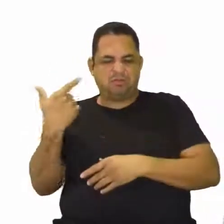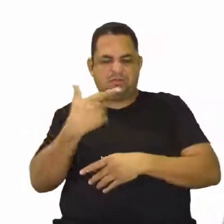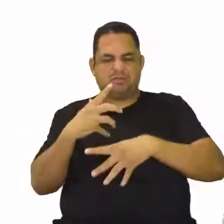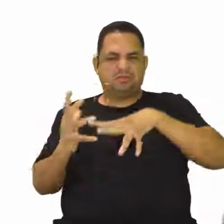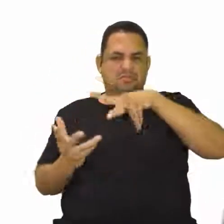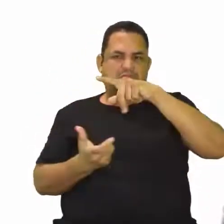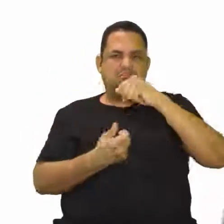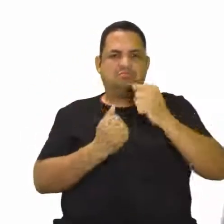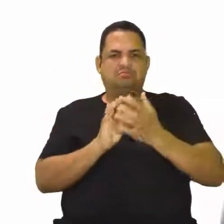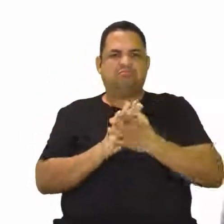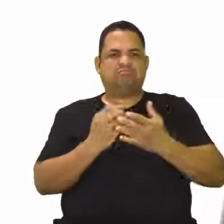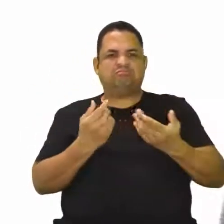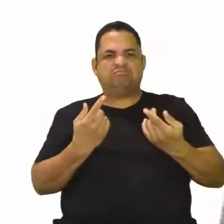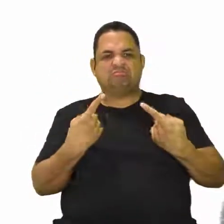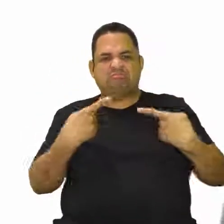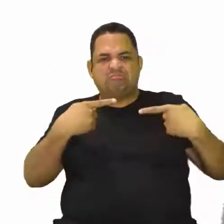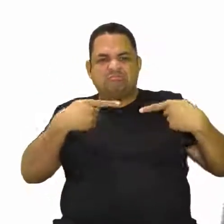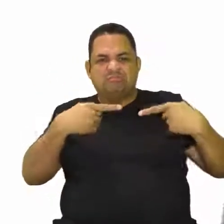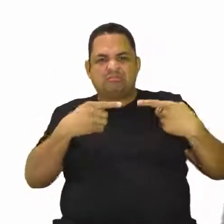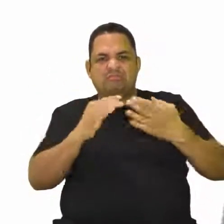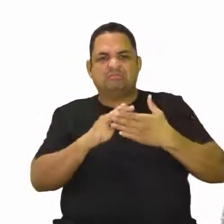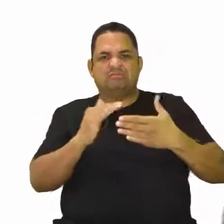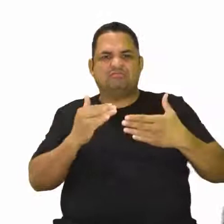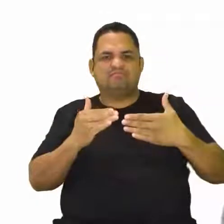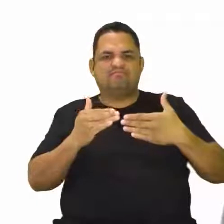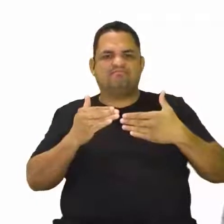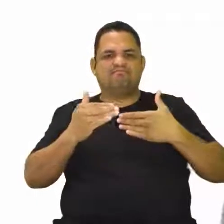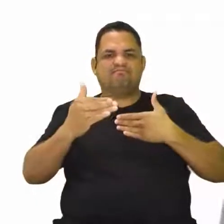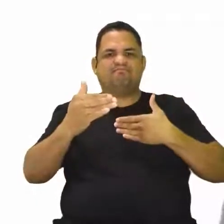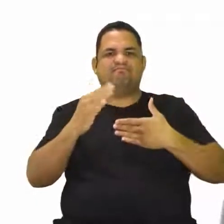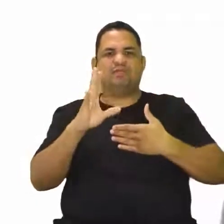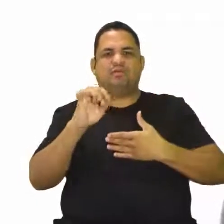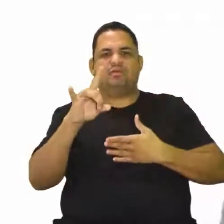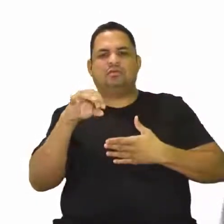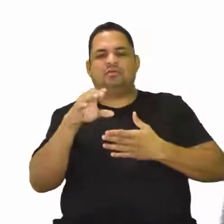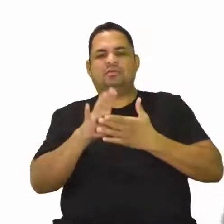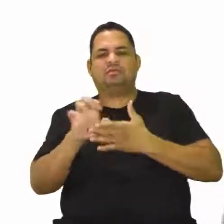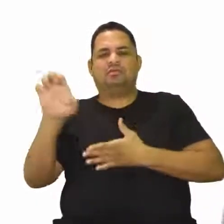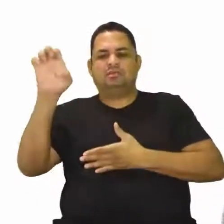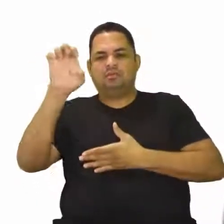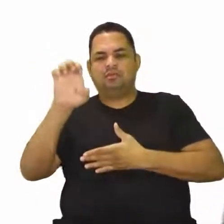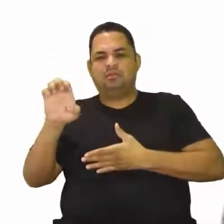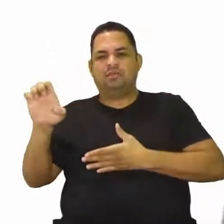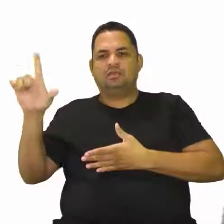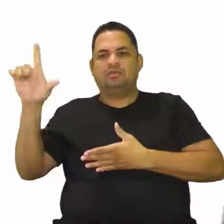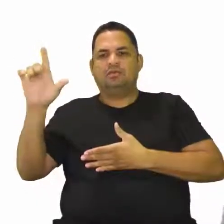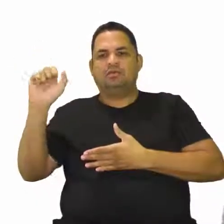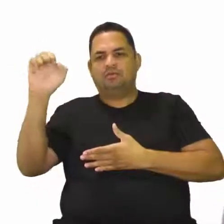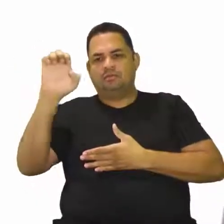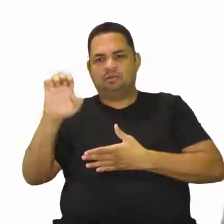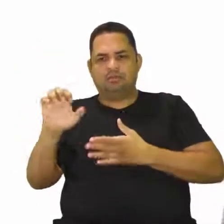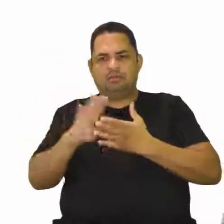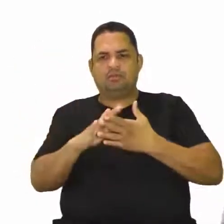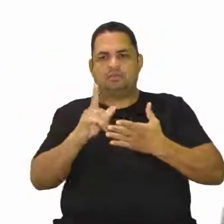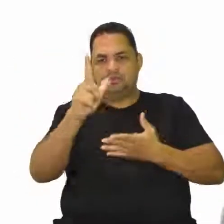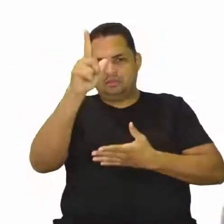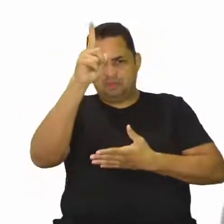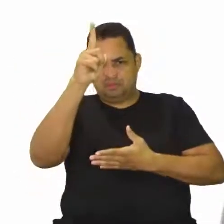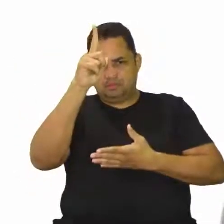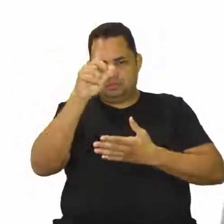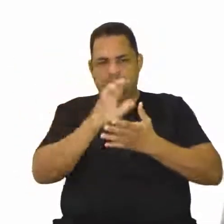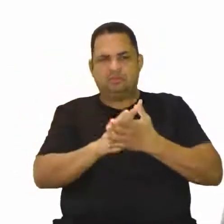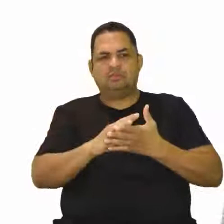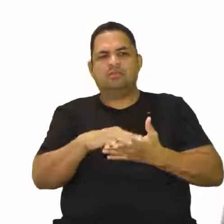foram travadas na frente oriental europeia entre